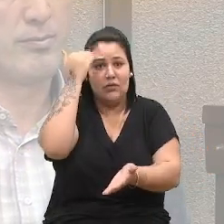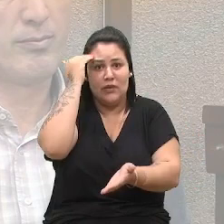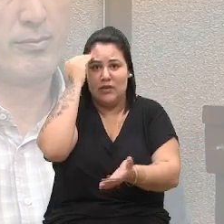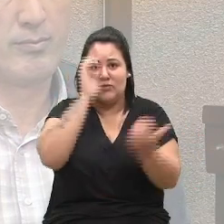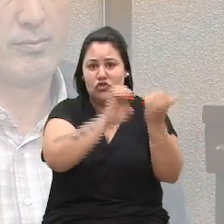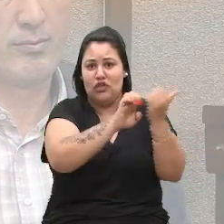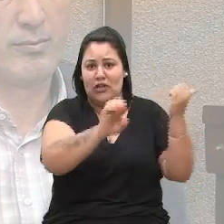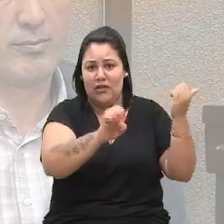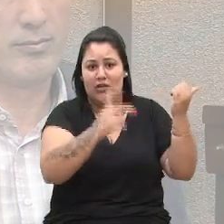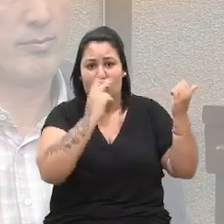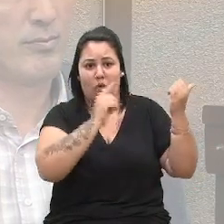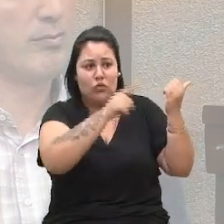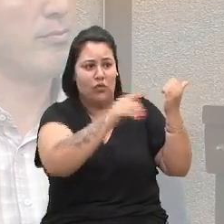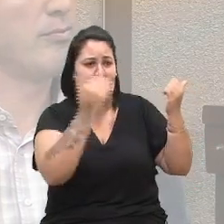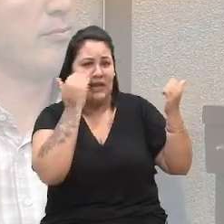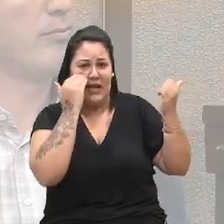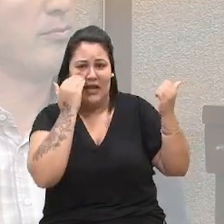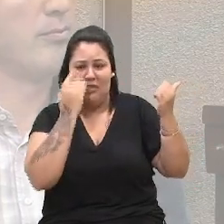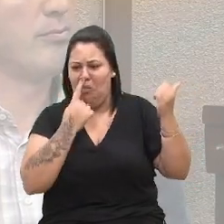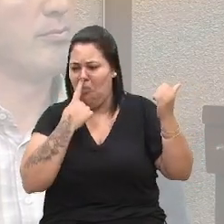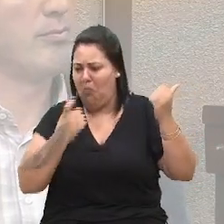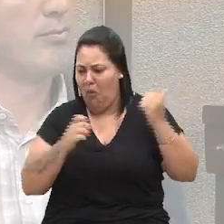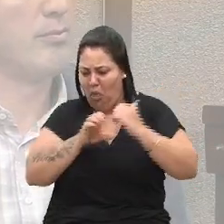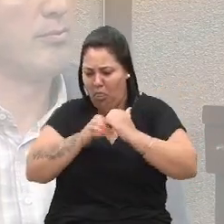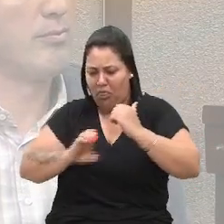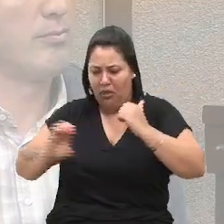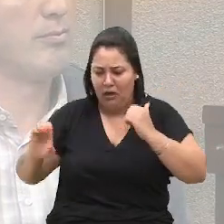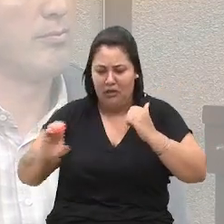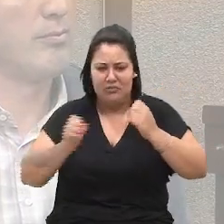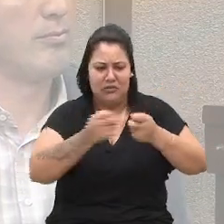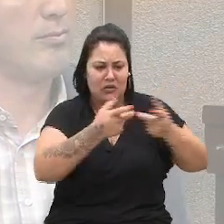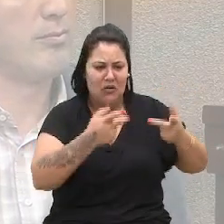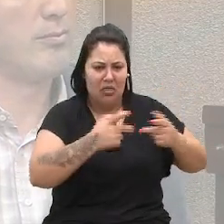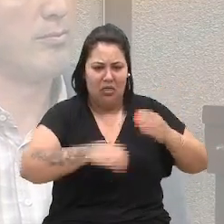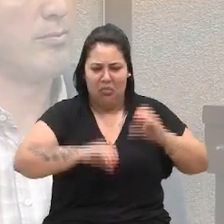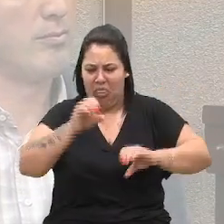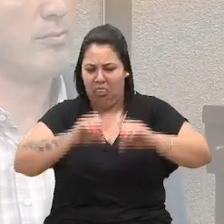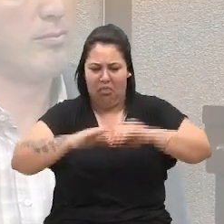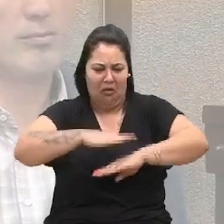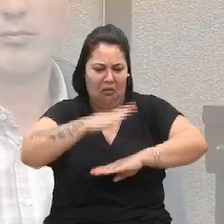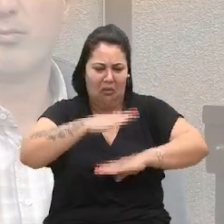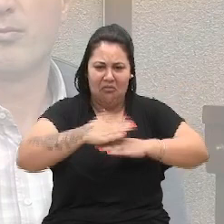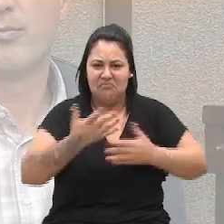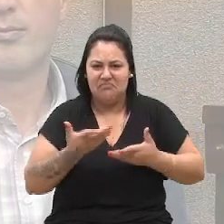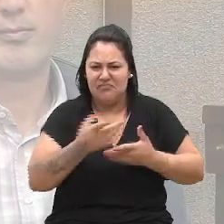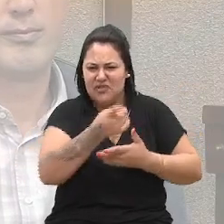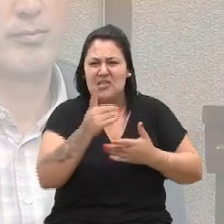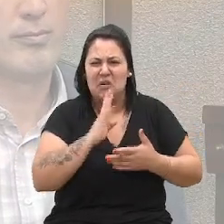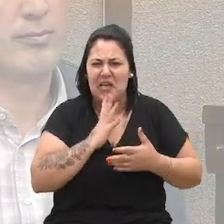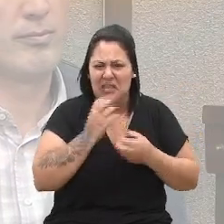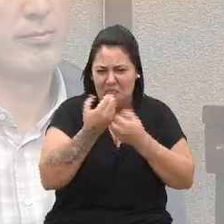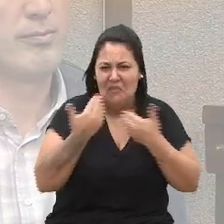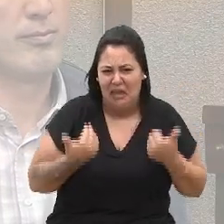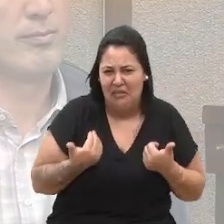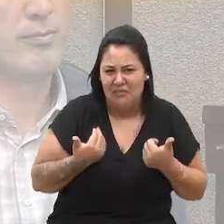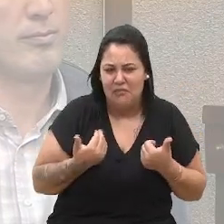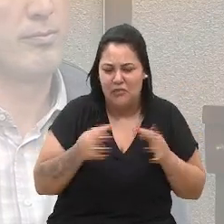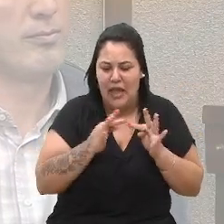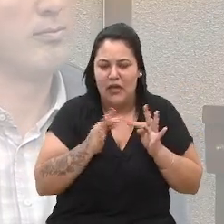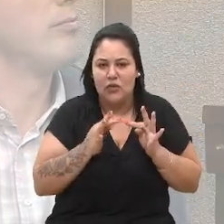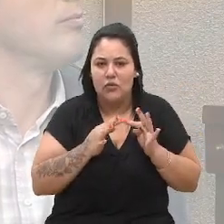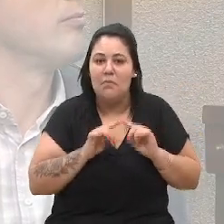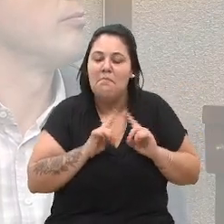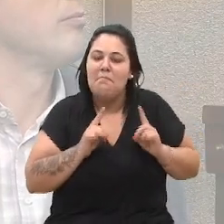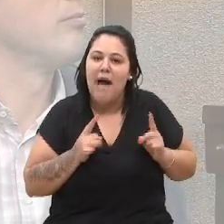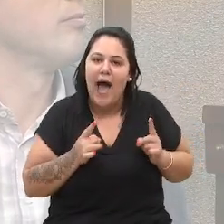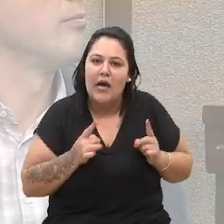senhora entende do que está podre ali o cano, que vai levantar, né? Vocês conhecem bem essa parte técnica.